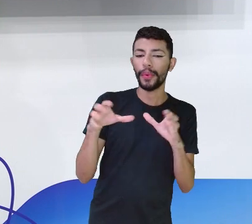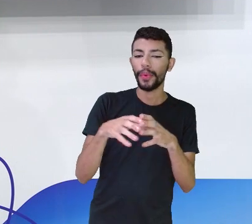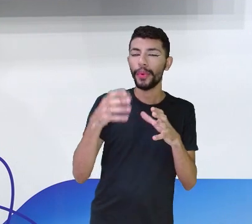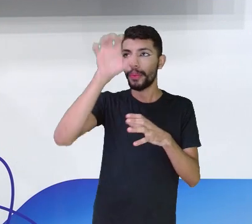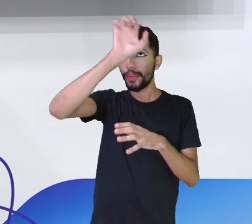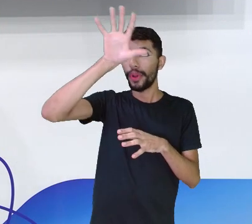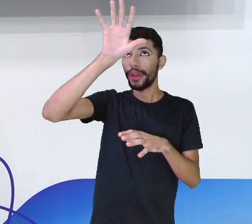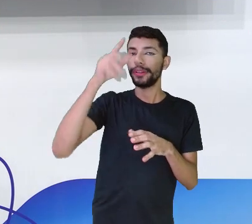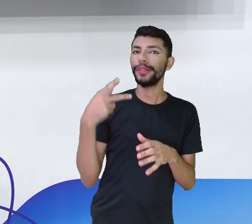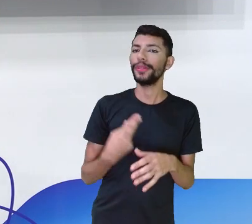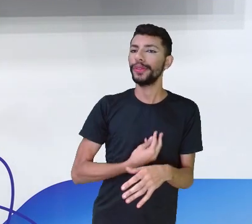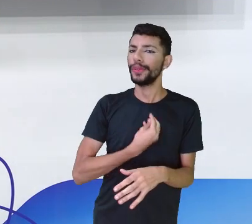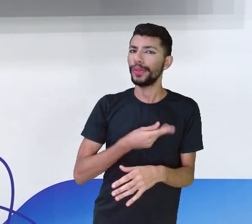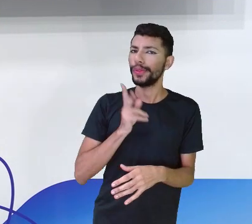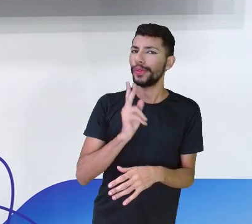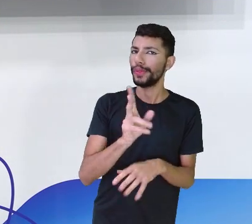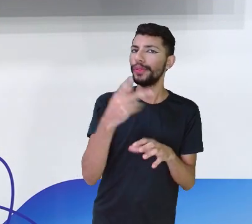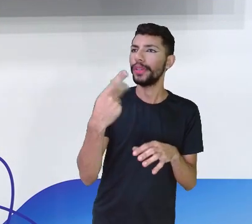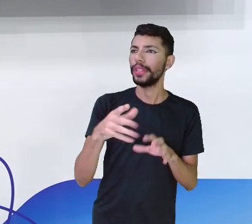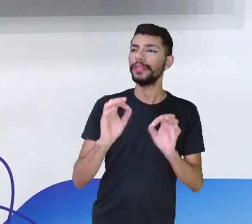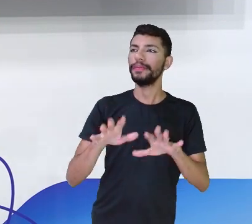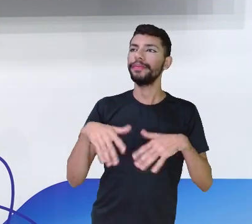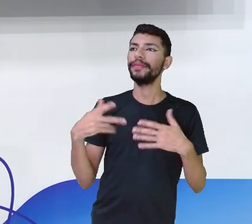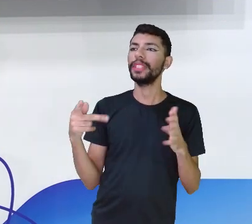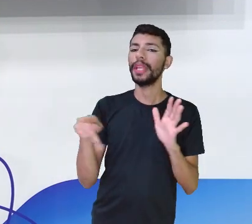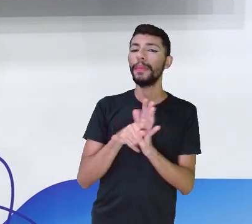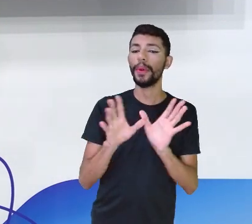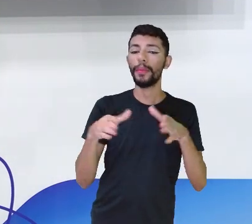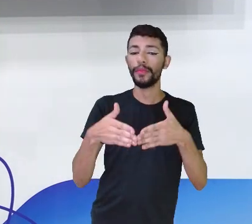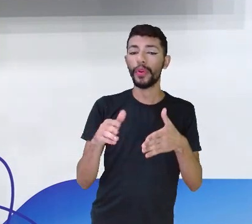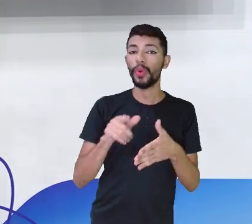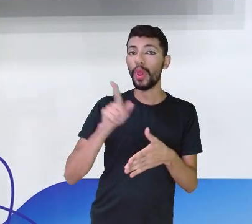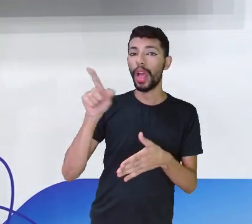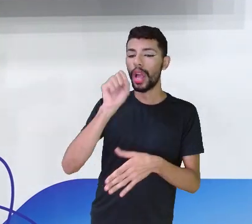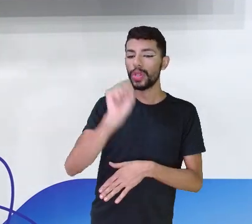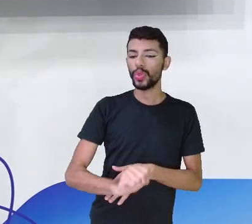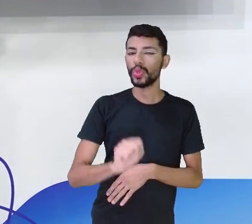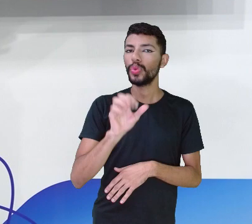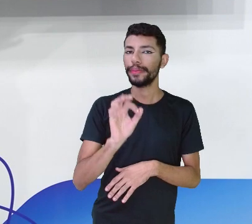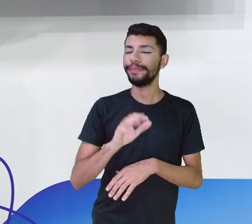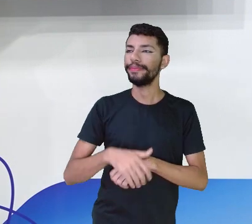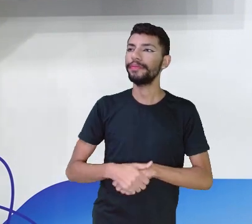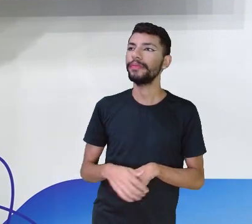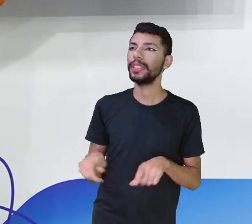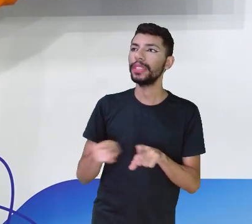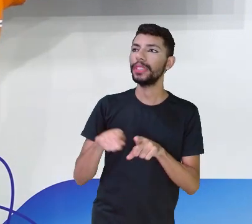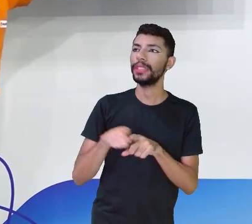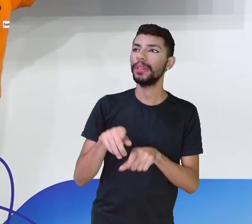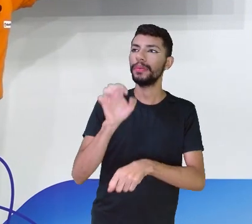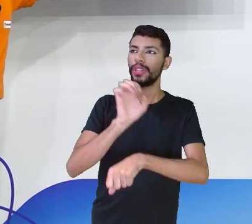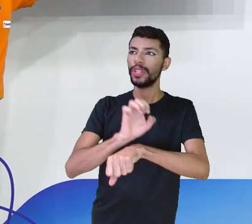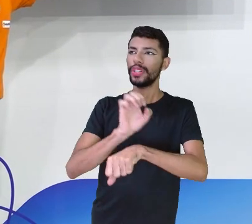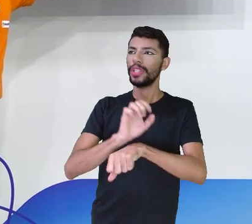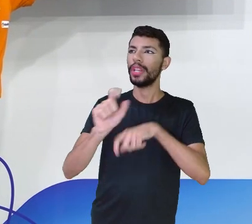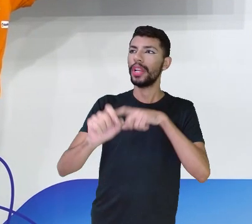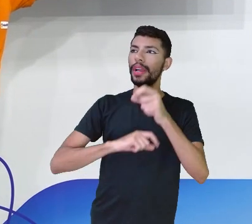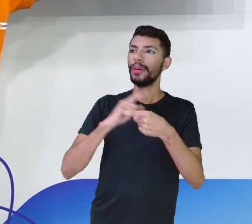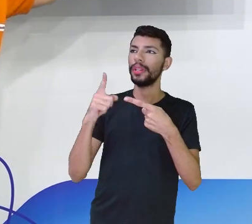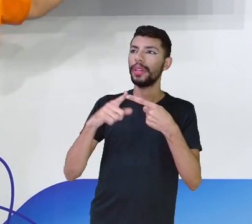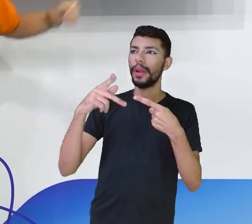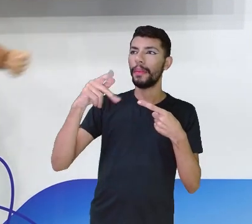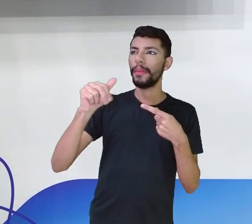nosso país e estão concentradas na região sul. E os estados da região sul